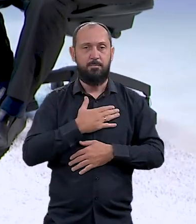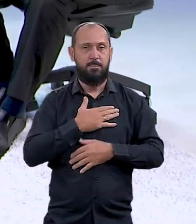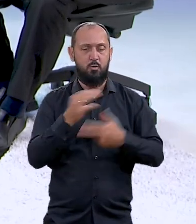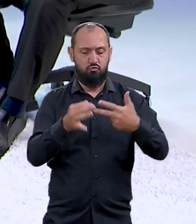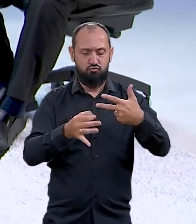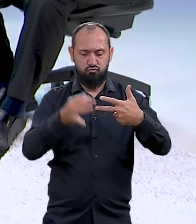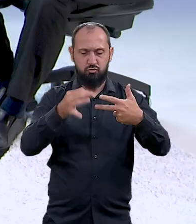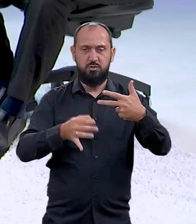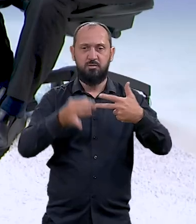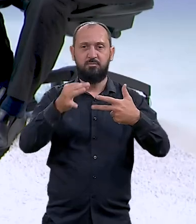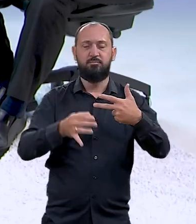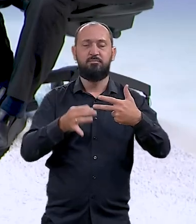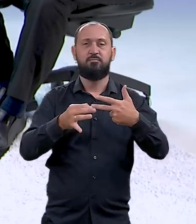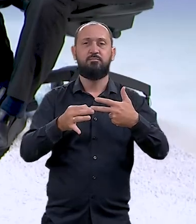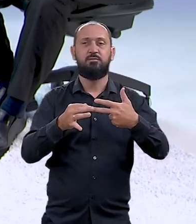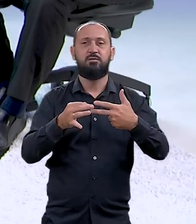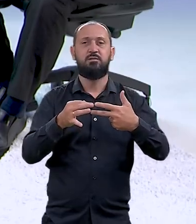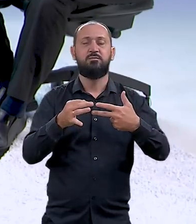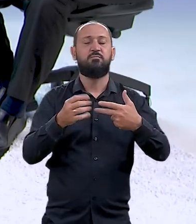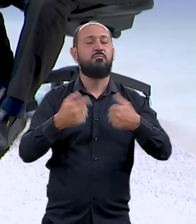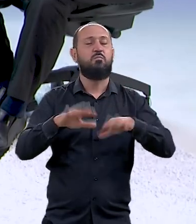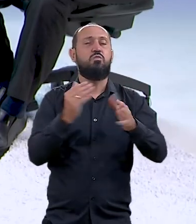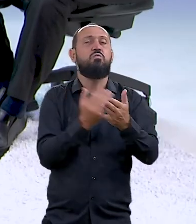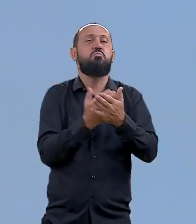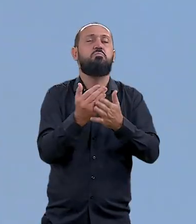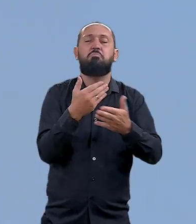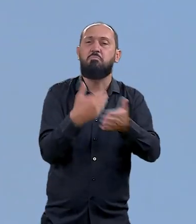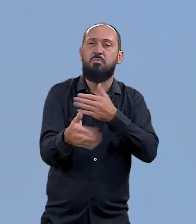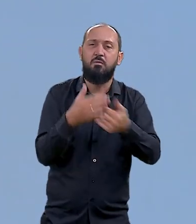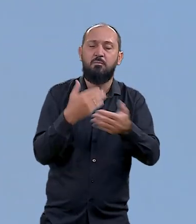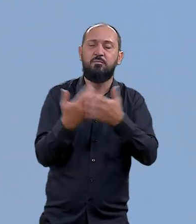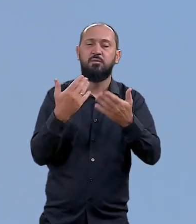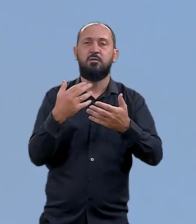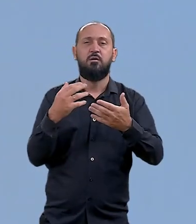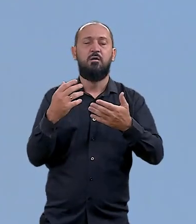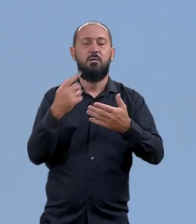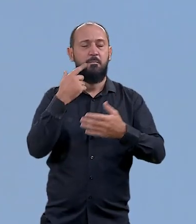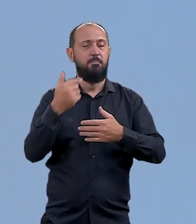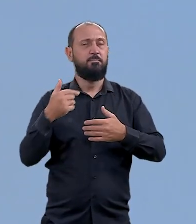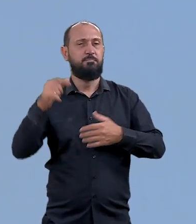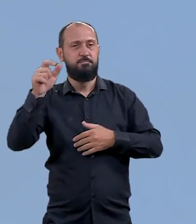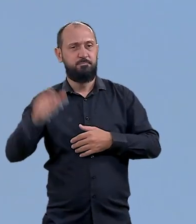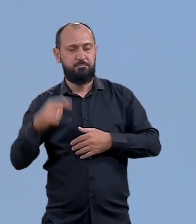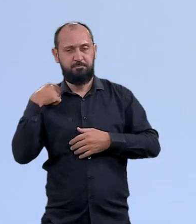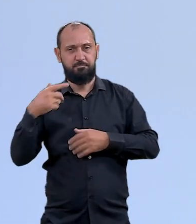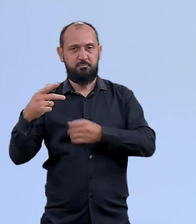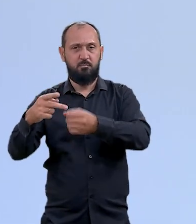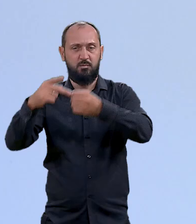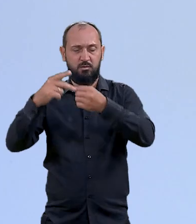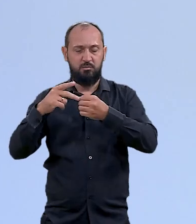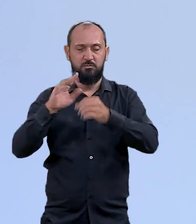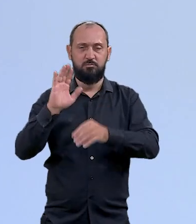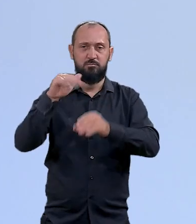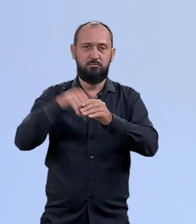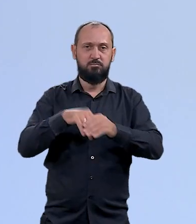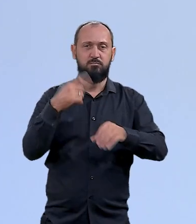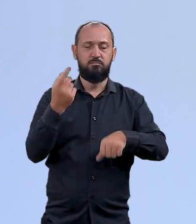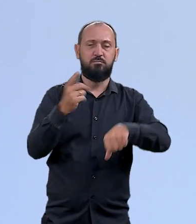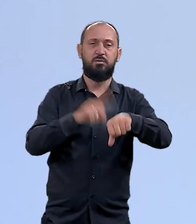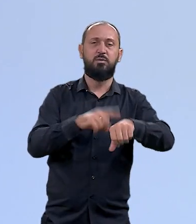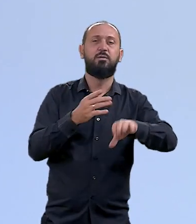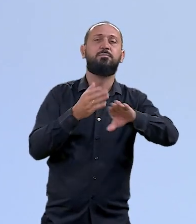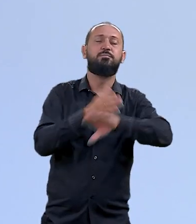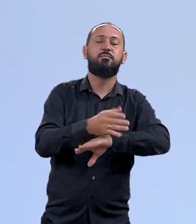podem não entender, ficar até assustadas, né? O que significa poder de polícia, além de agir de ofício? Esse poder de polícia é a